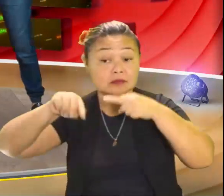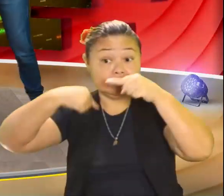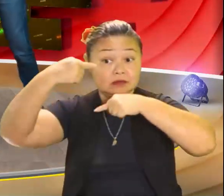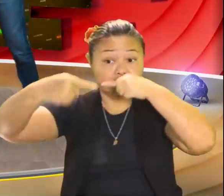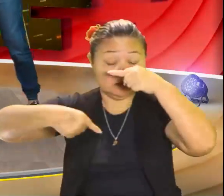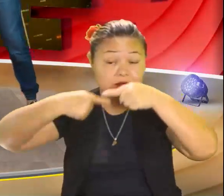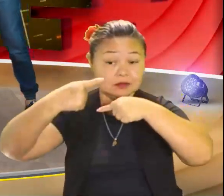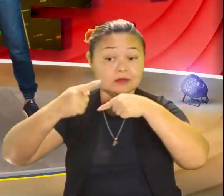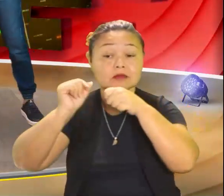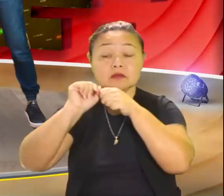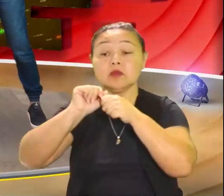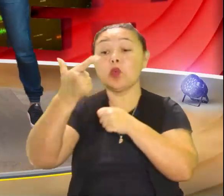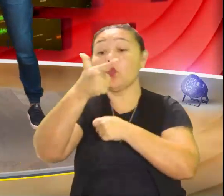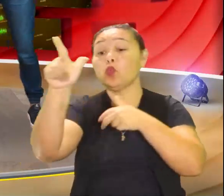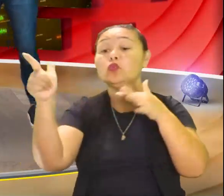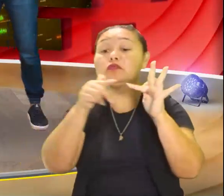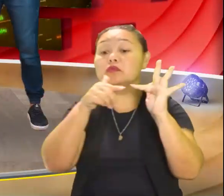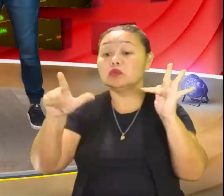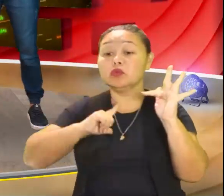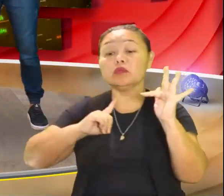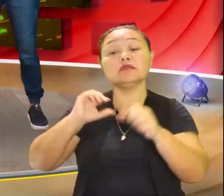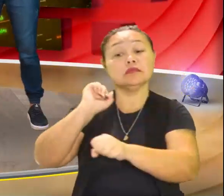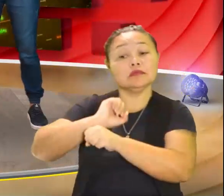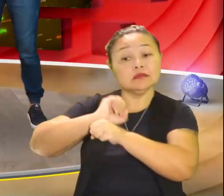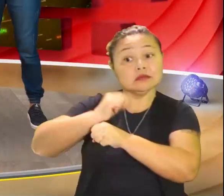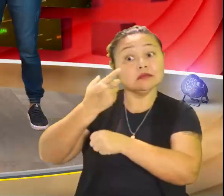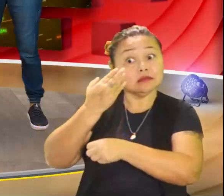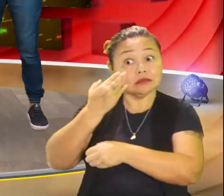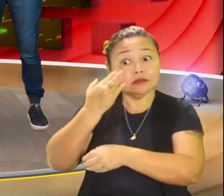na sequência, mais outro tipo de função. Então,